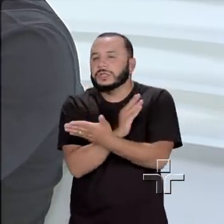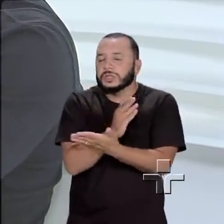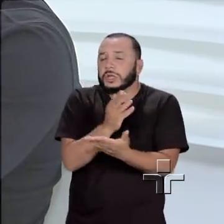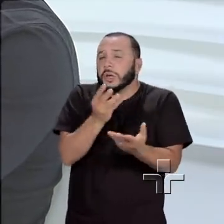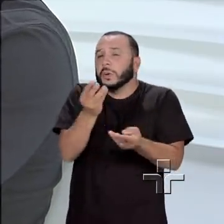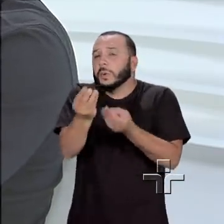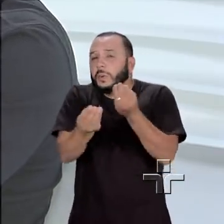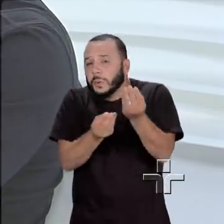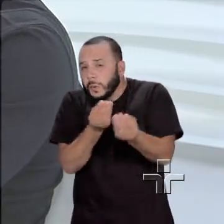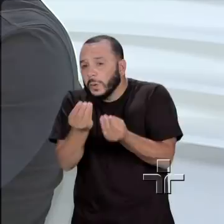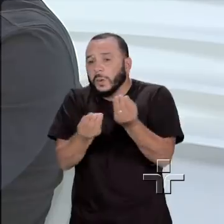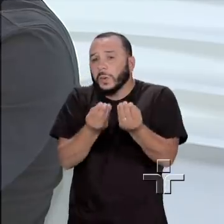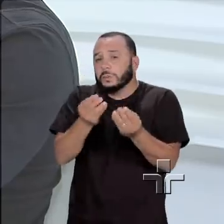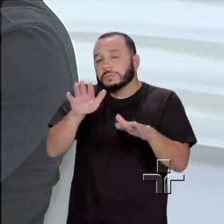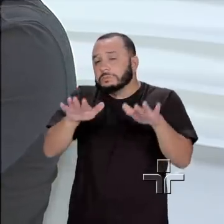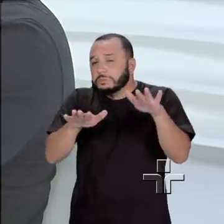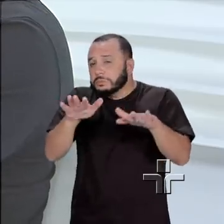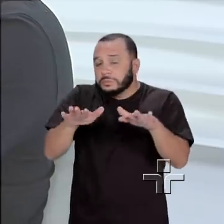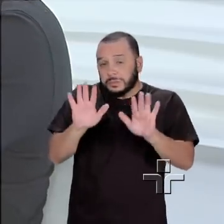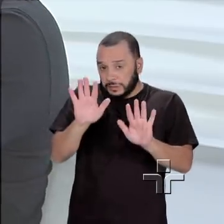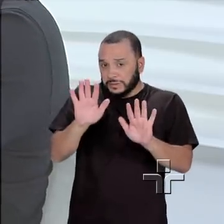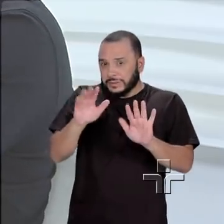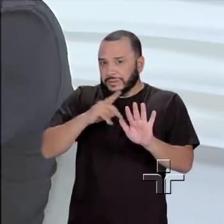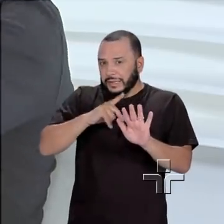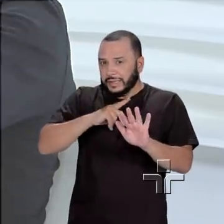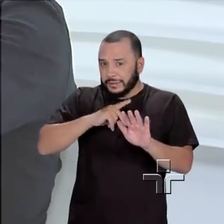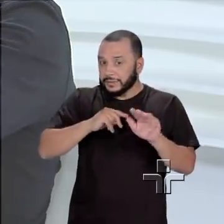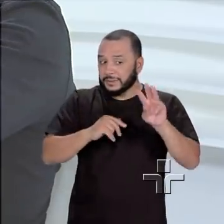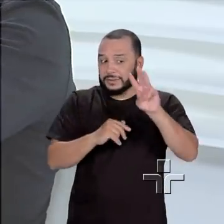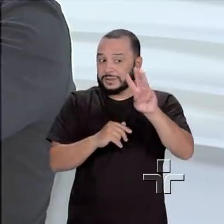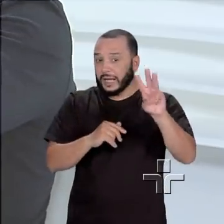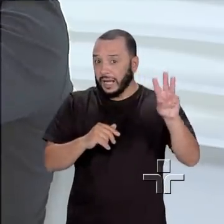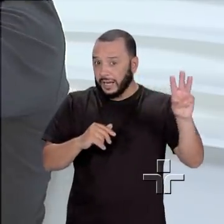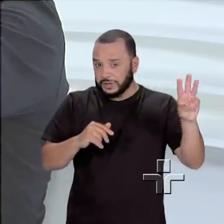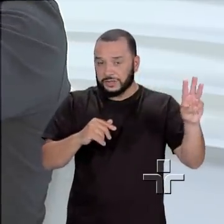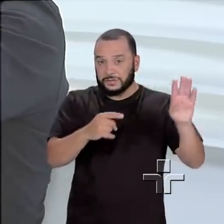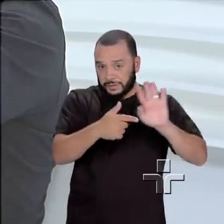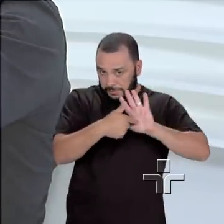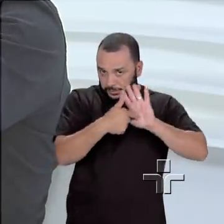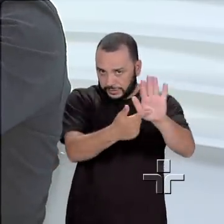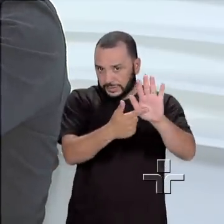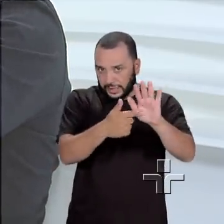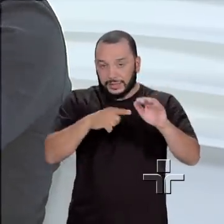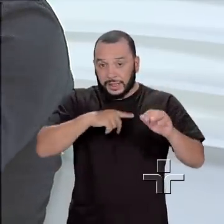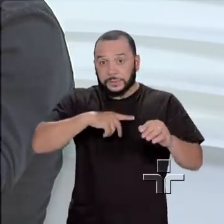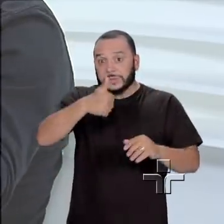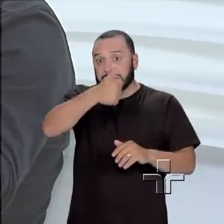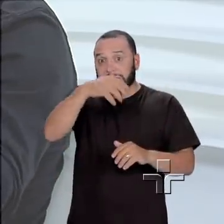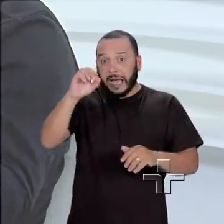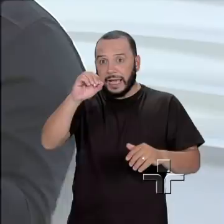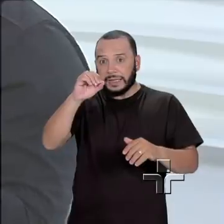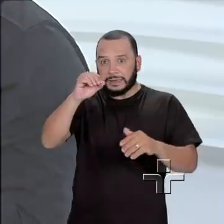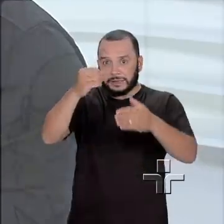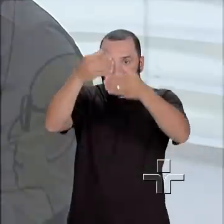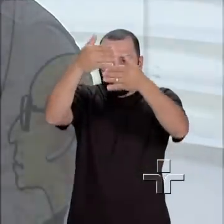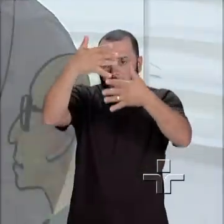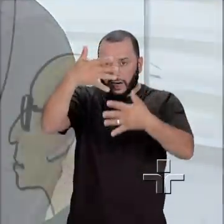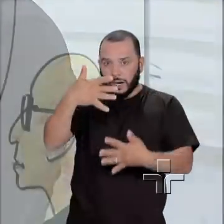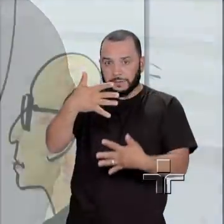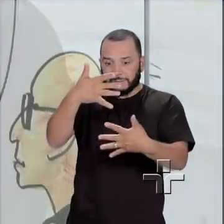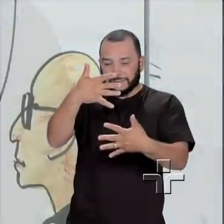bem articulado o site que vai aparecer no primeiro lugar e os 10 primeiros da primeira página, que são os que realmente